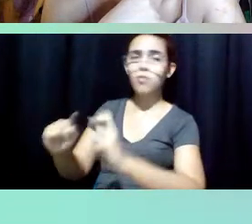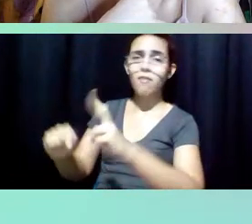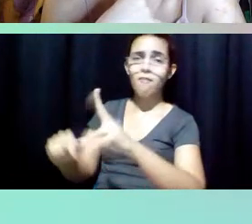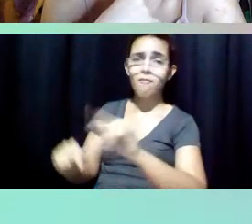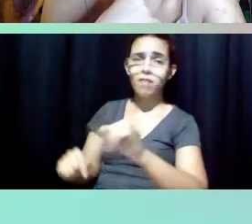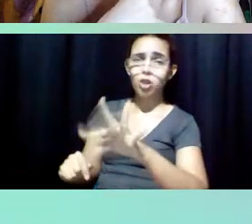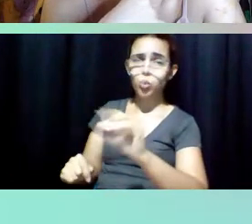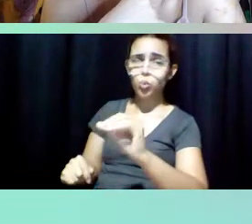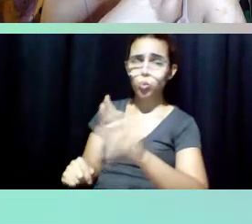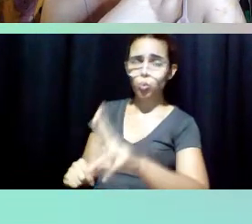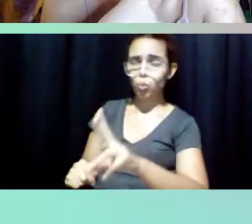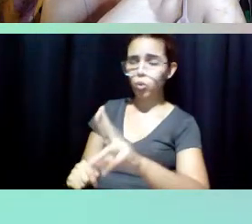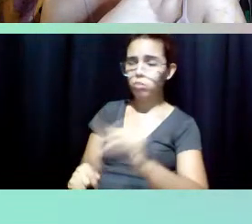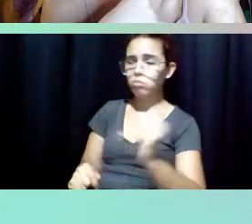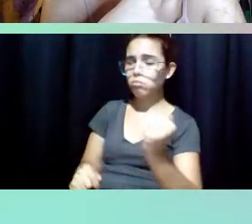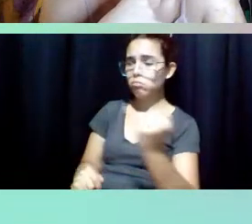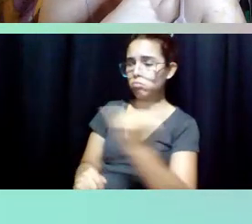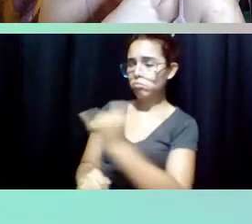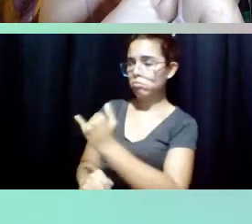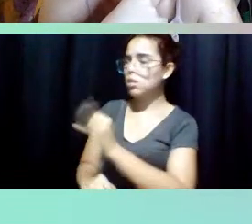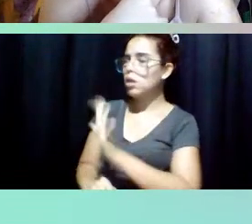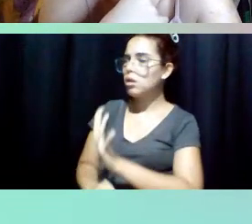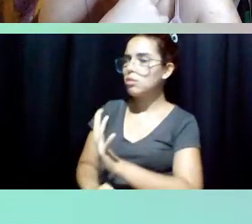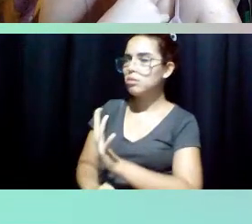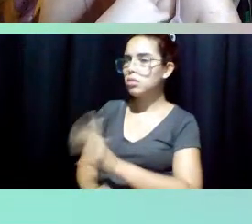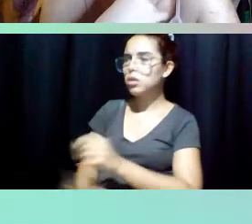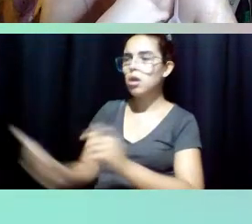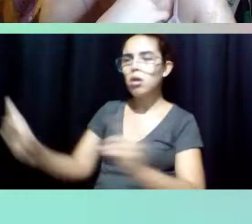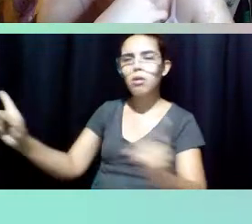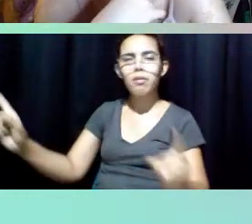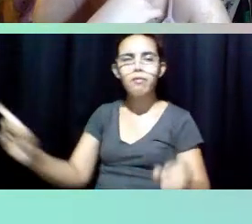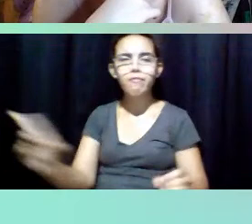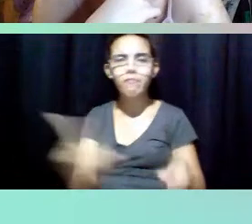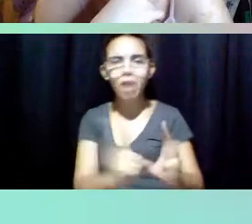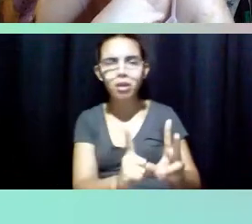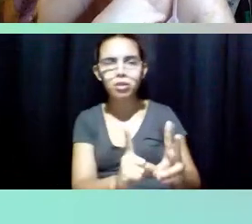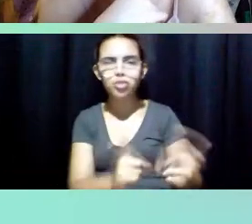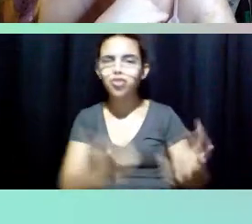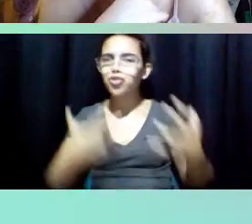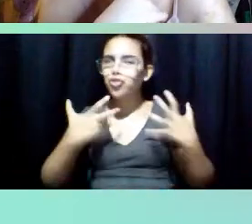vem, é muito chato, a senhora acaba com a vida da gente.